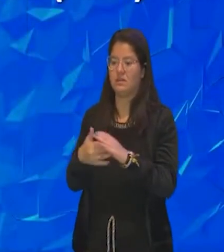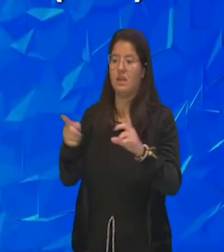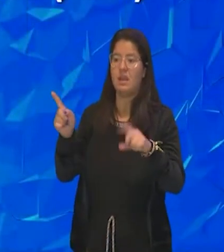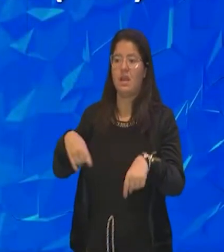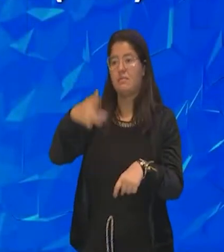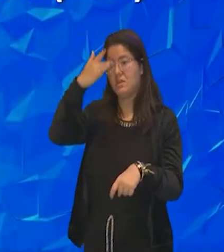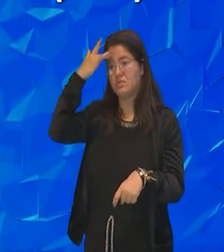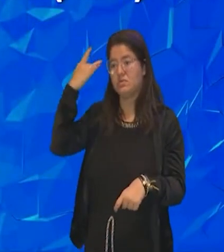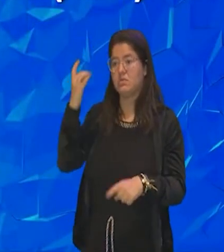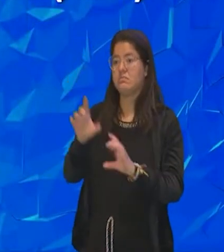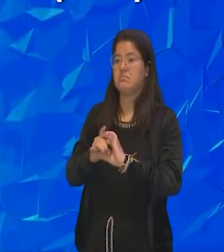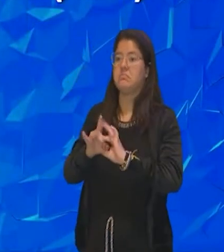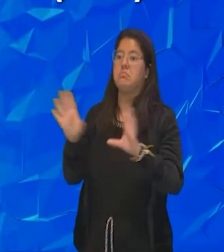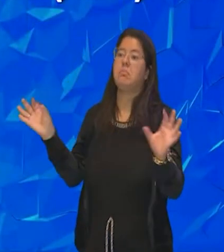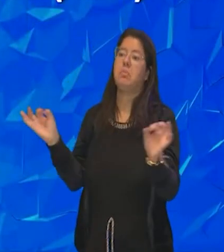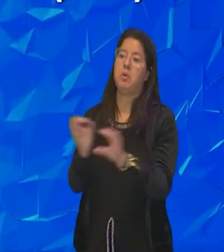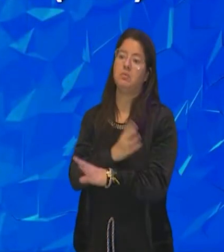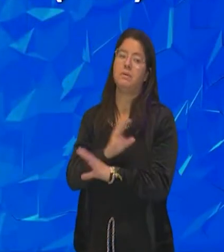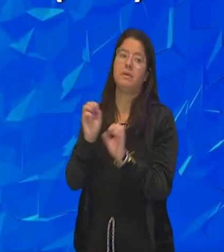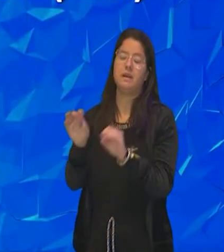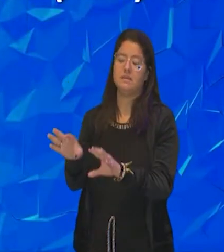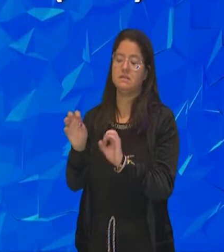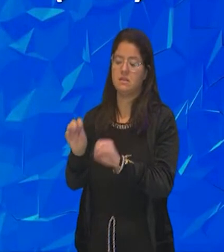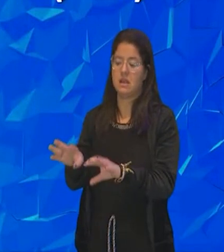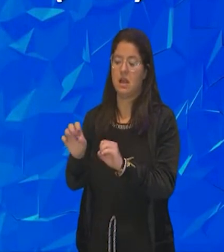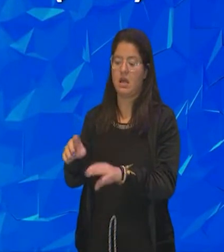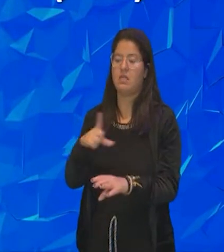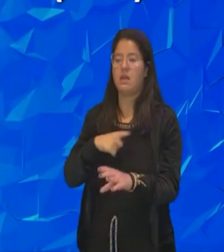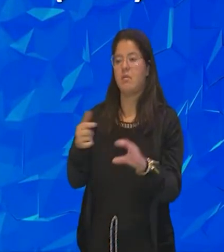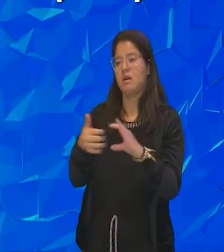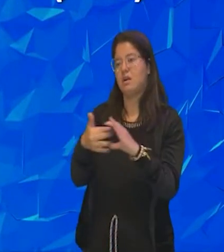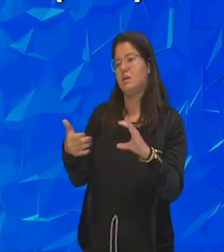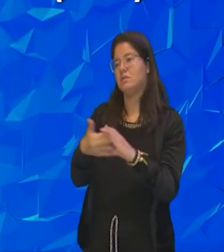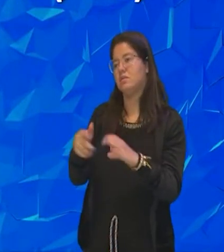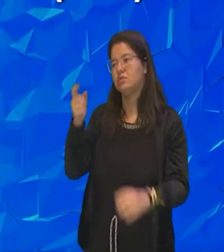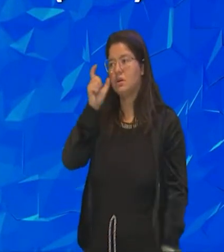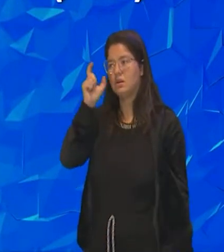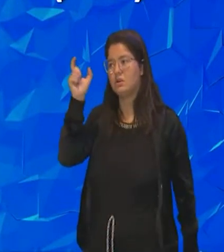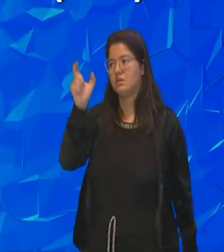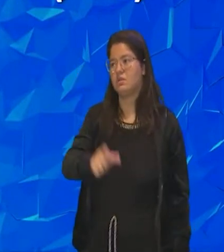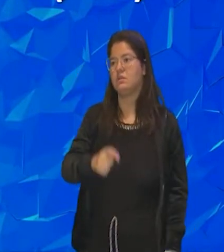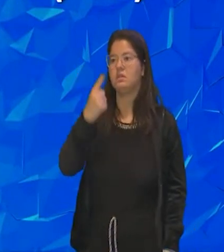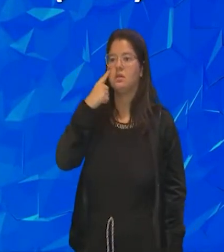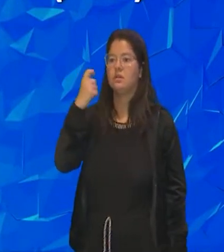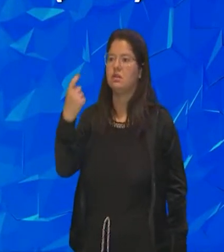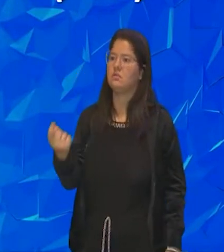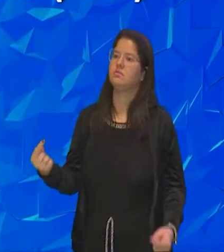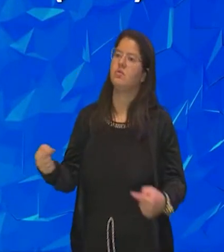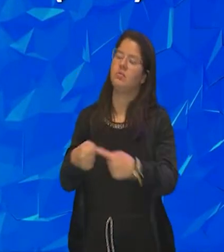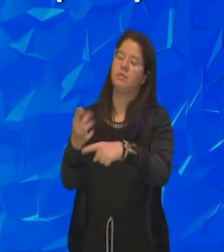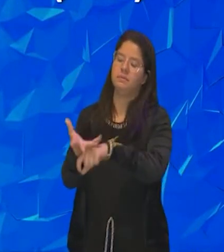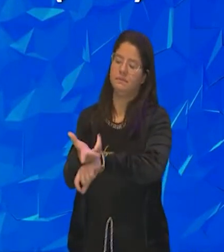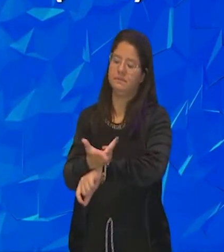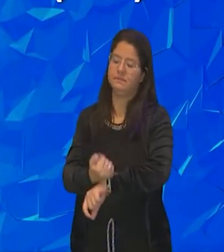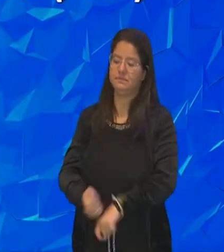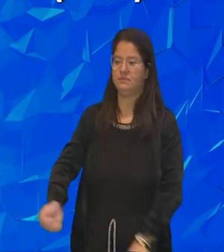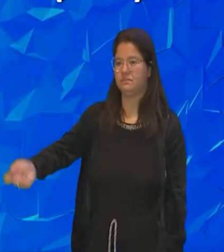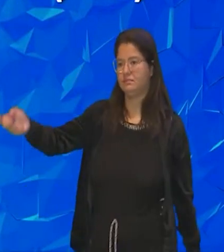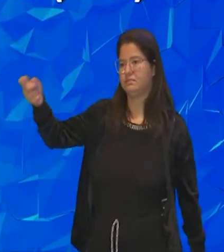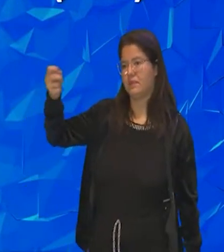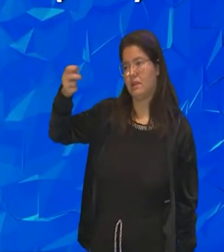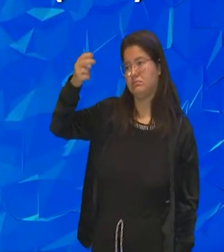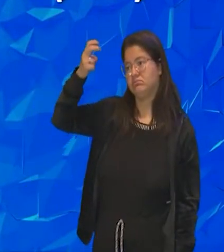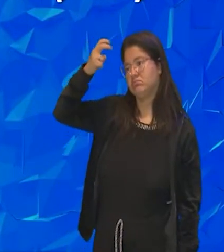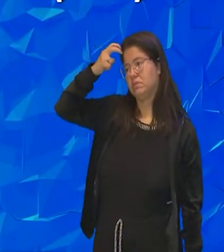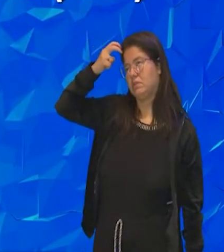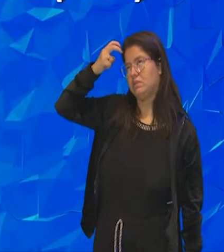ensino. E aqui ele traz uma característica muito interessante que tem a ver com as habilidades intelectuais,